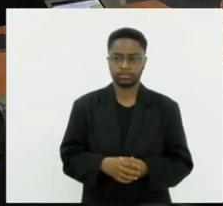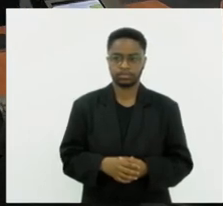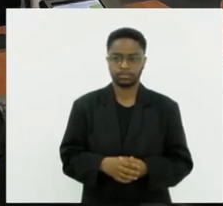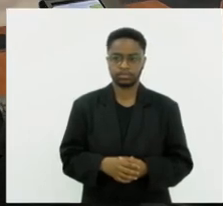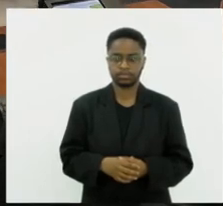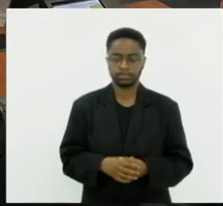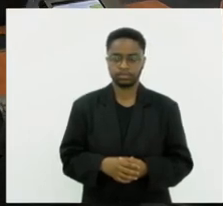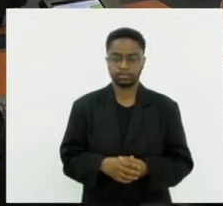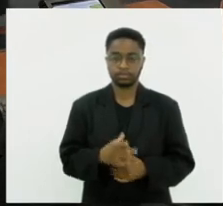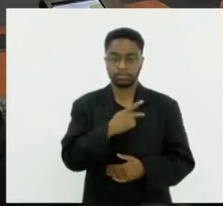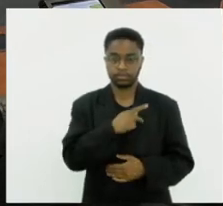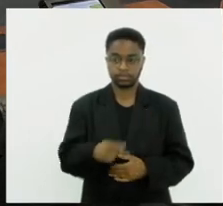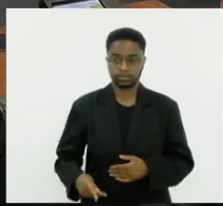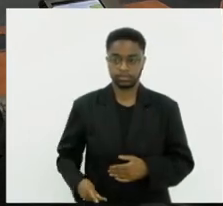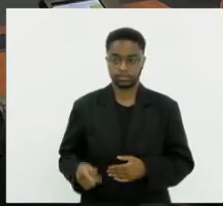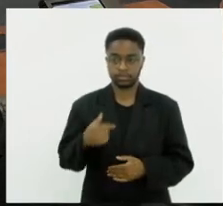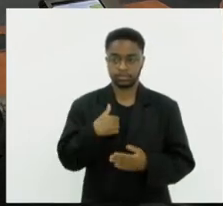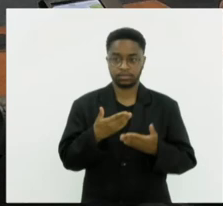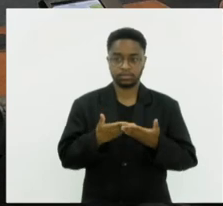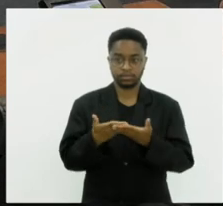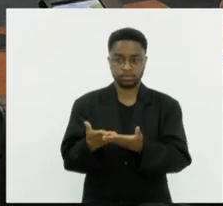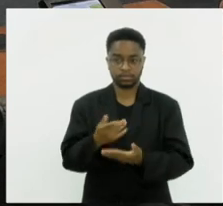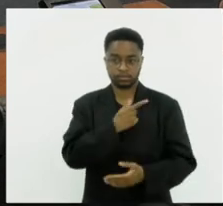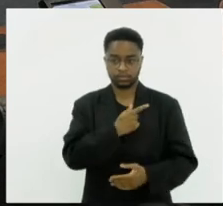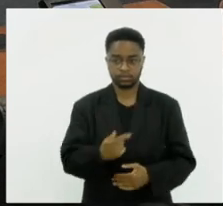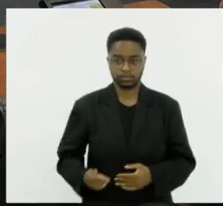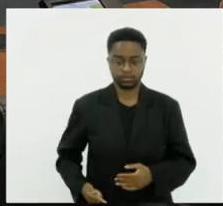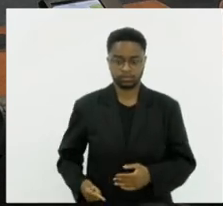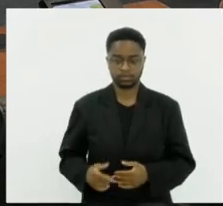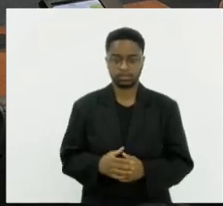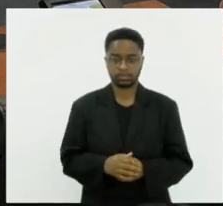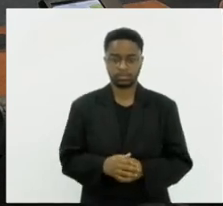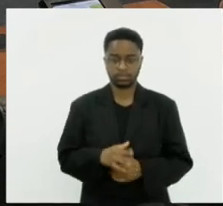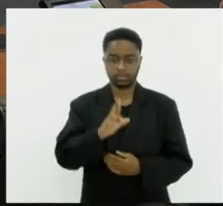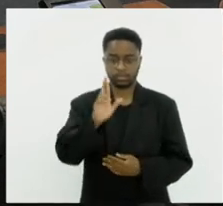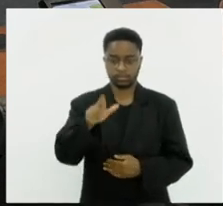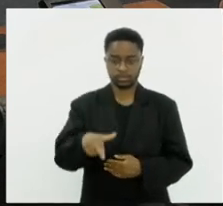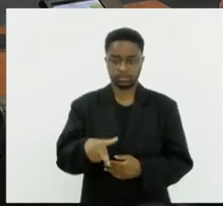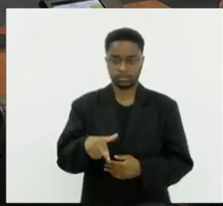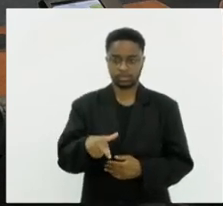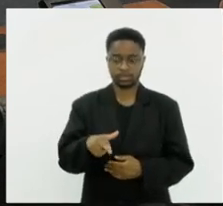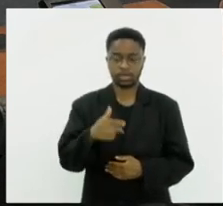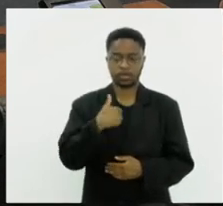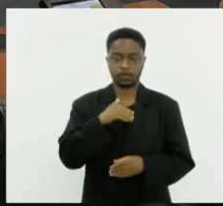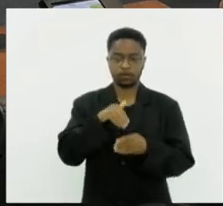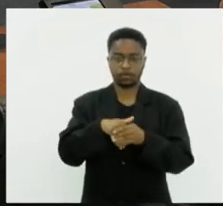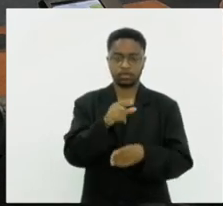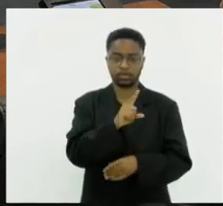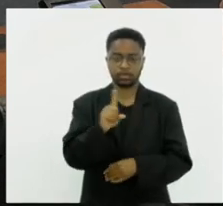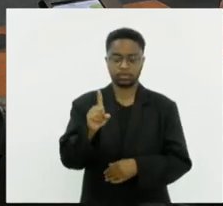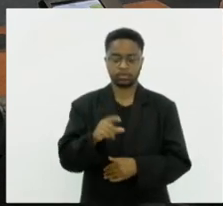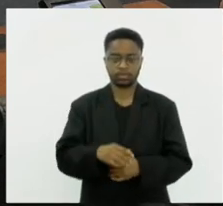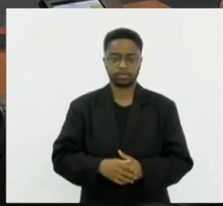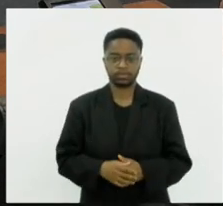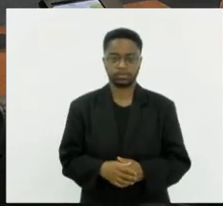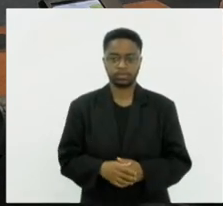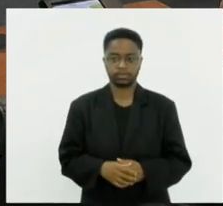Senhor presidente, para encaminhar pelo governo, para rejeição do destaque, eu voto não.